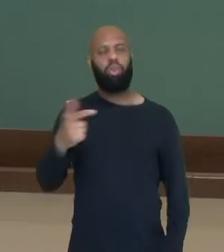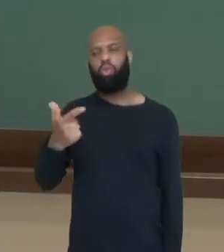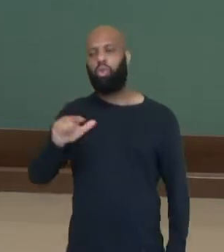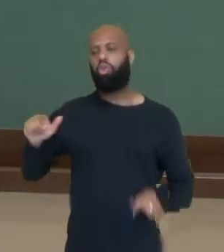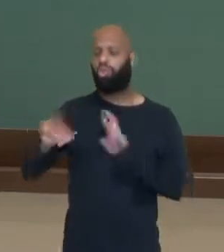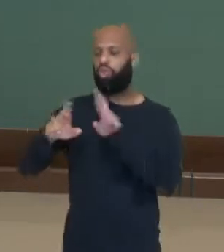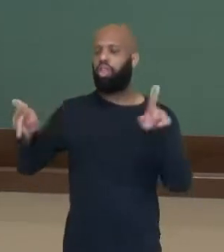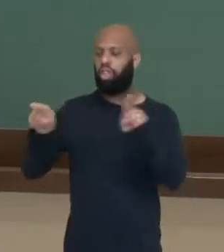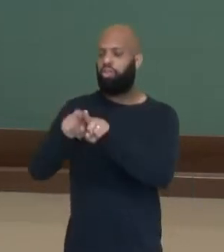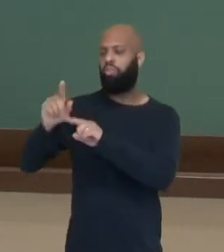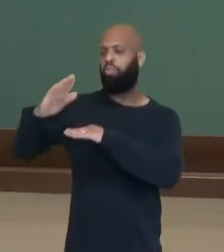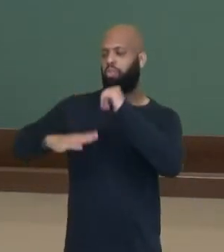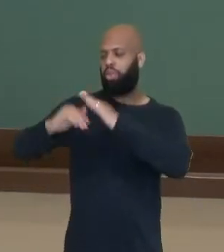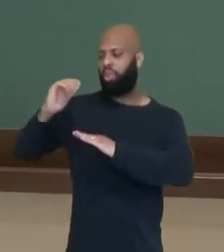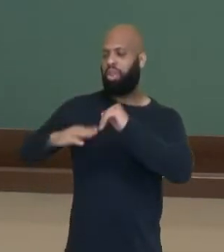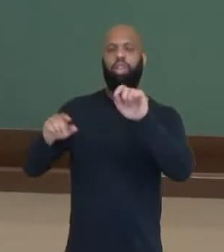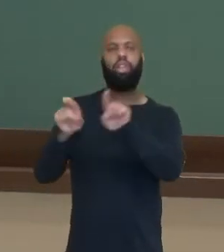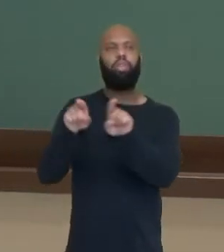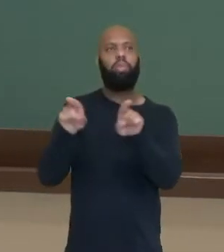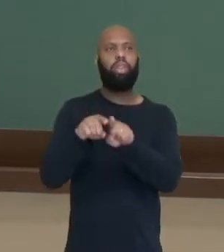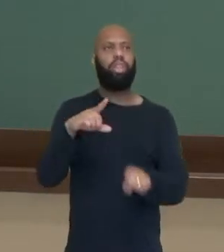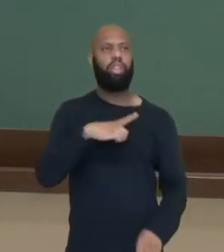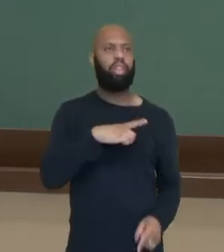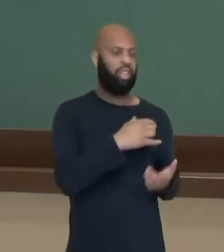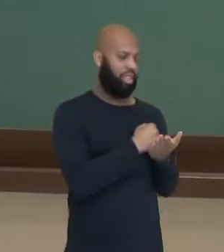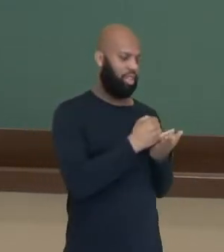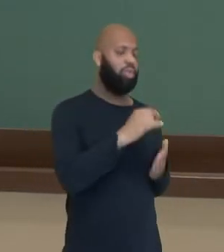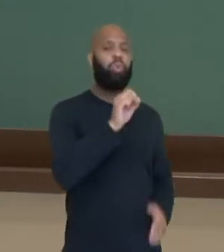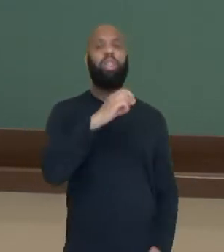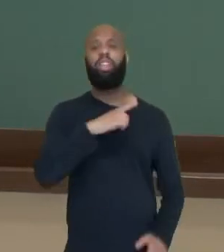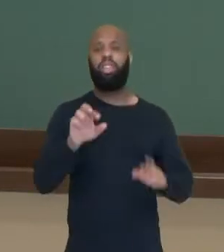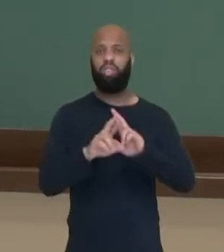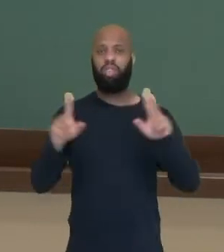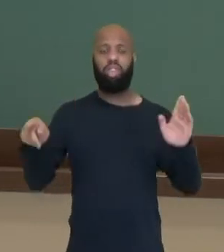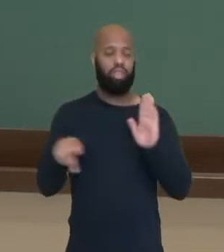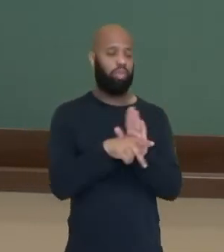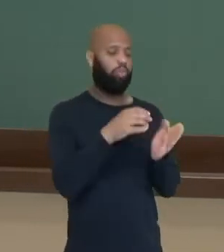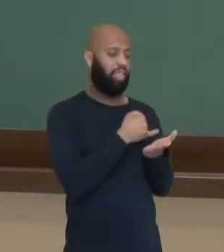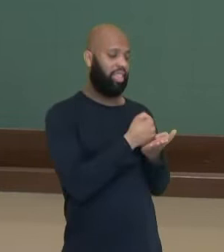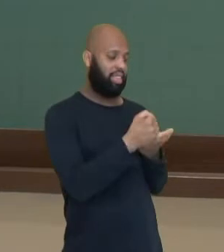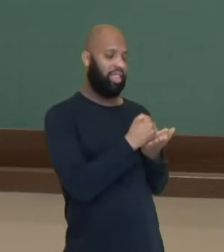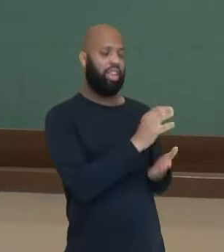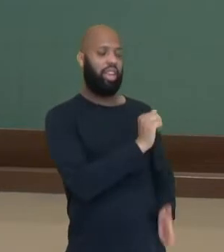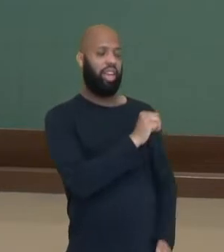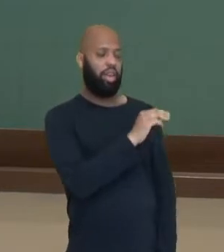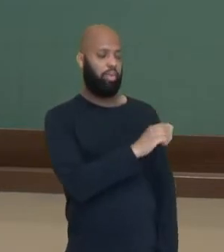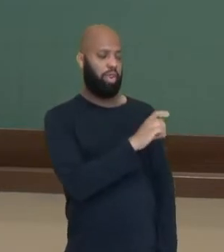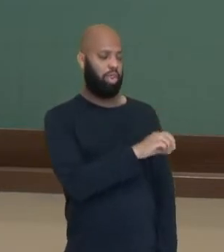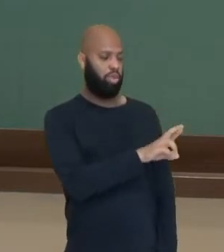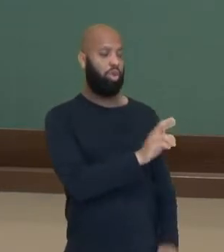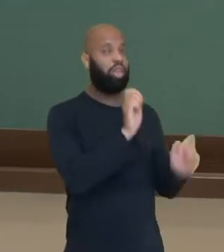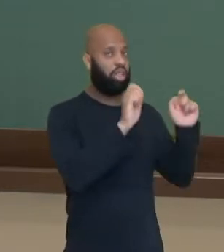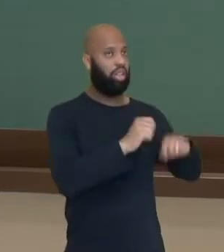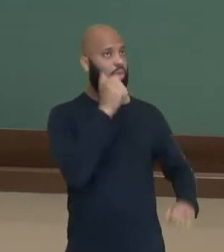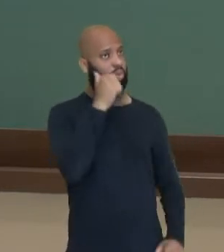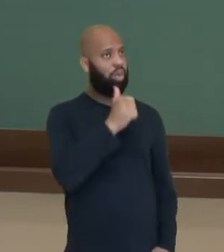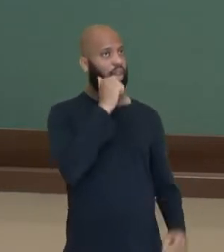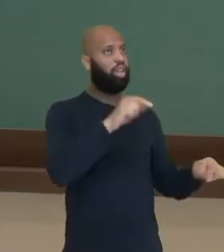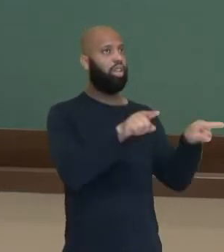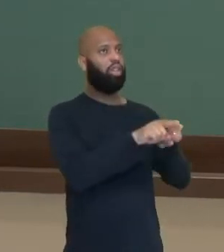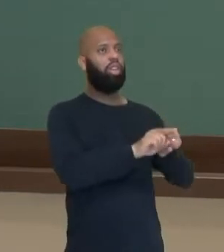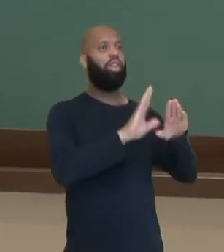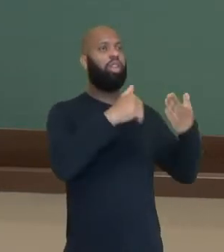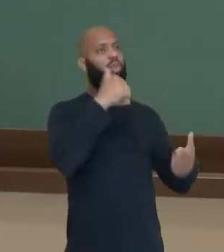sumô profissional e ao sumô amador é que o sumô amador permite a presença de mulheres. Então as